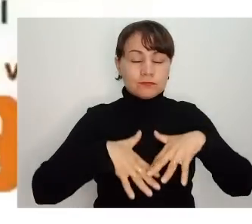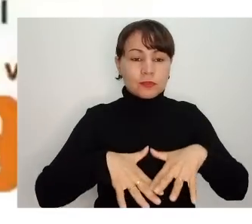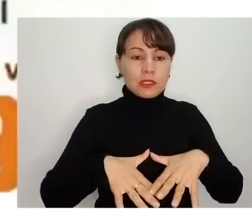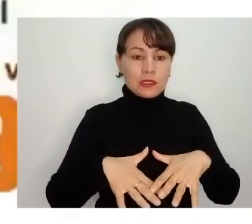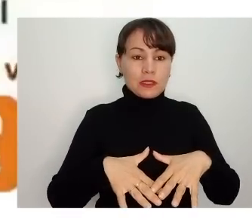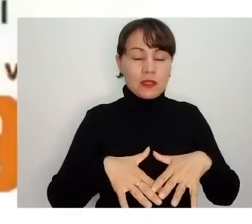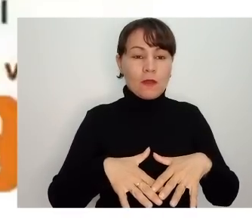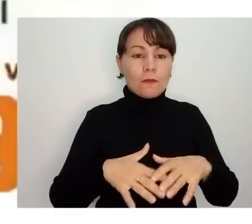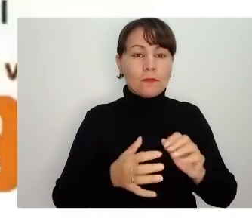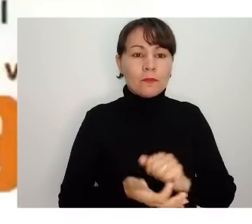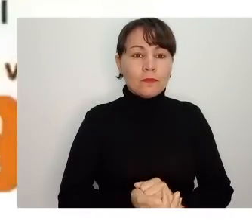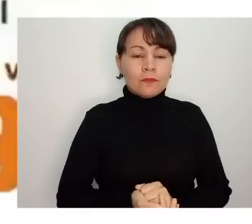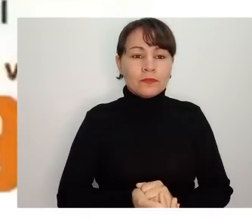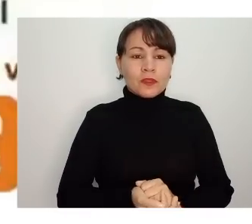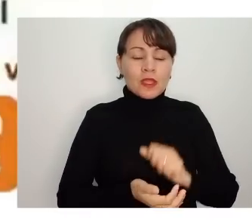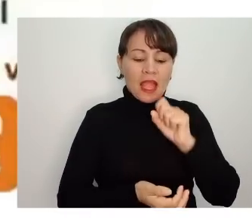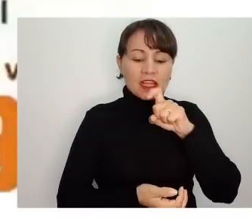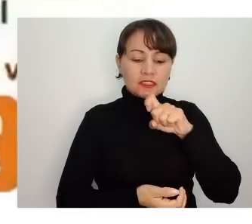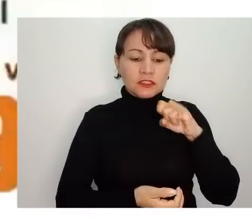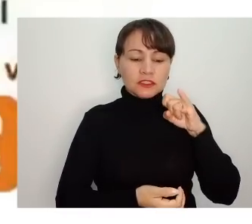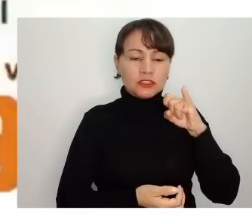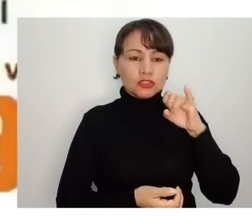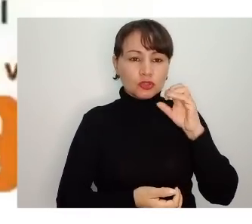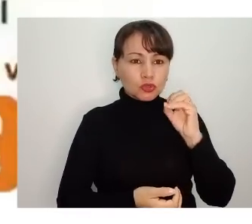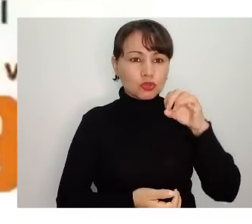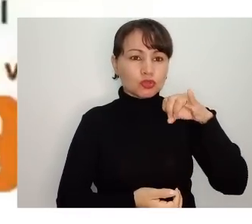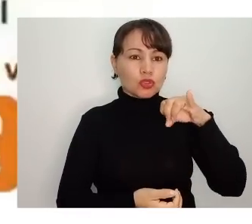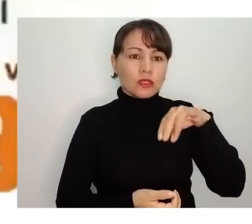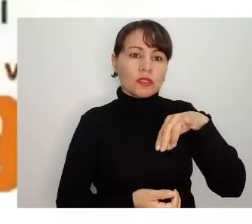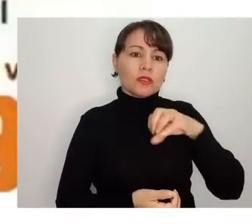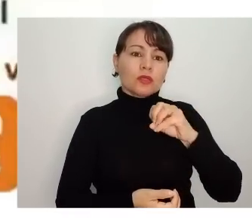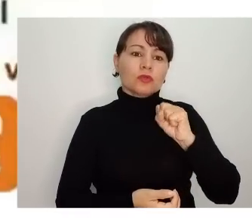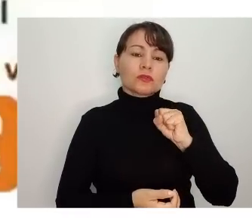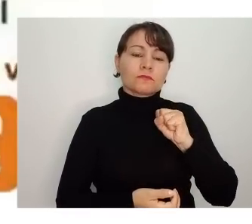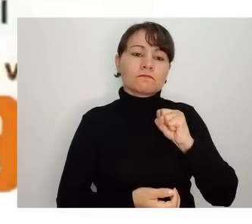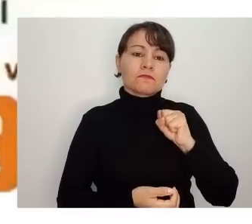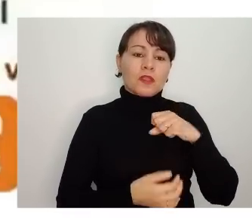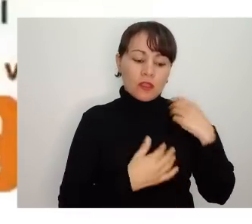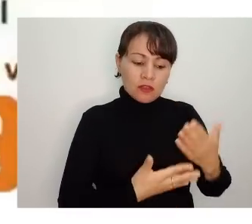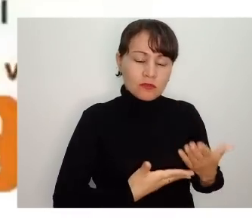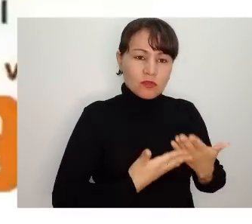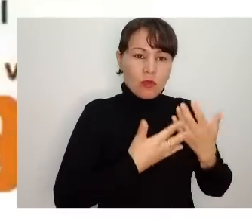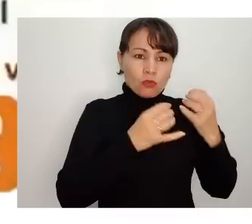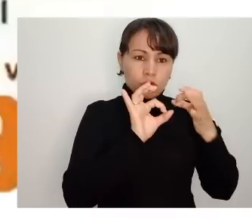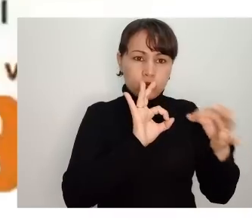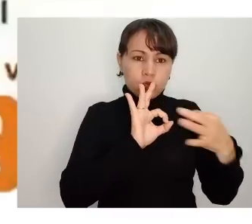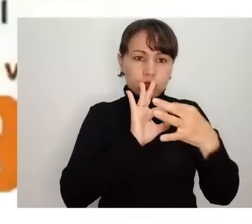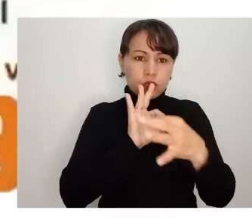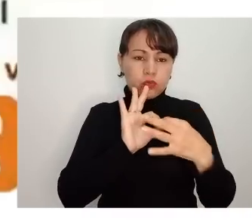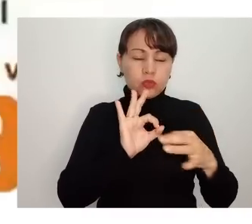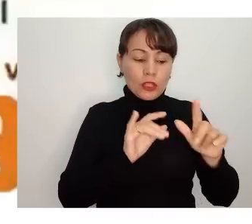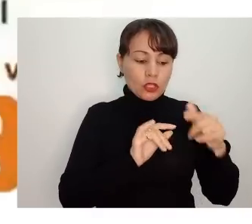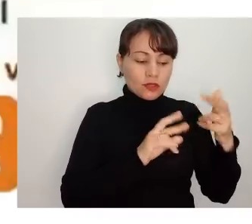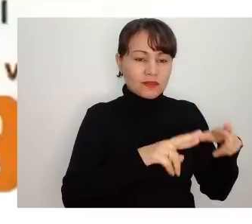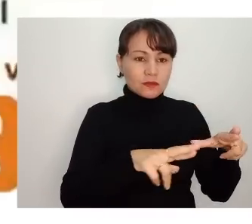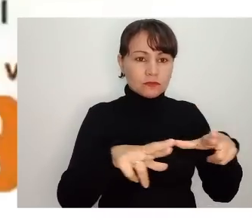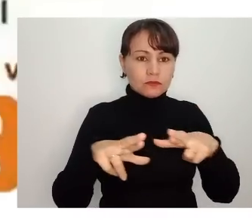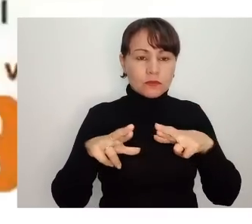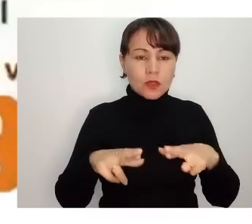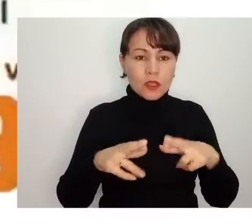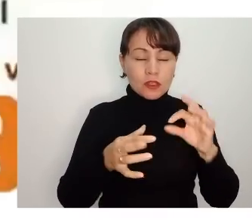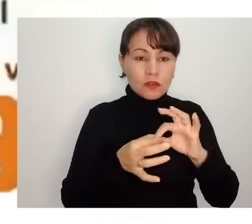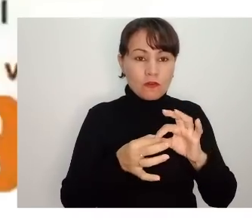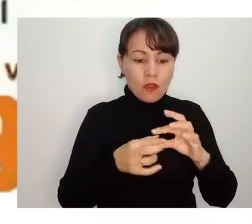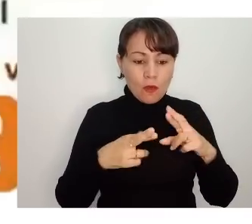central que emitem axônios e que têm a liberação de neurotransmissores com outras regiões.